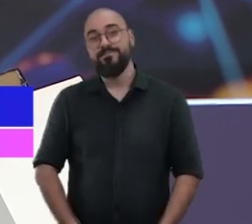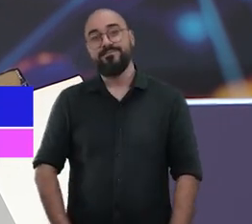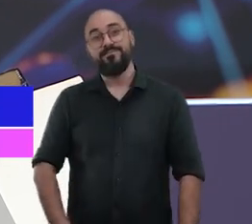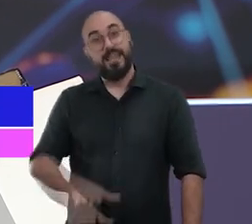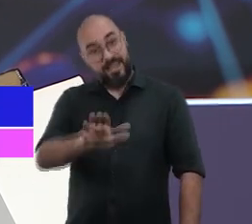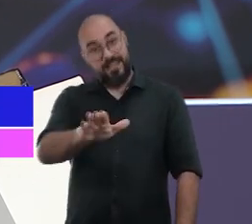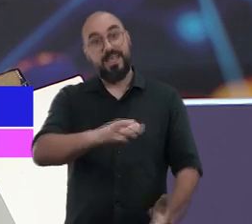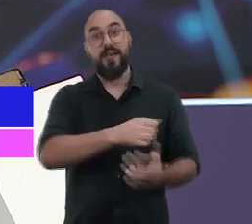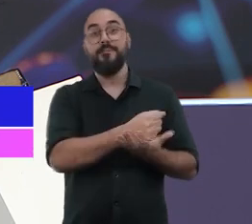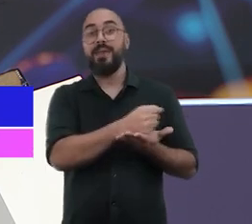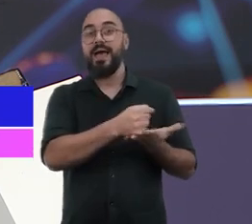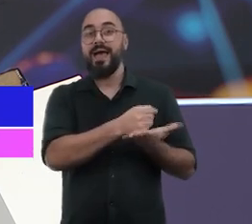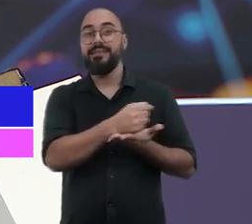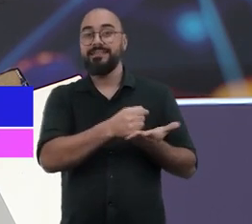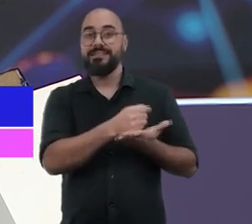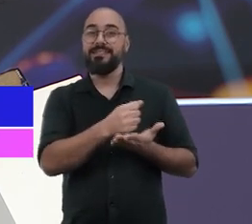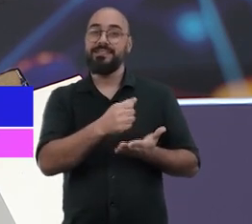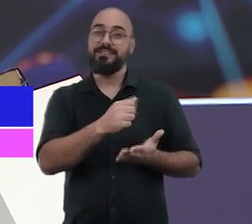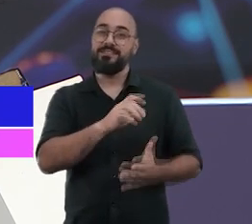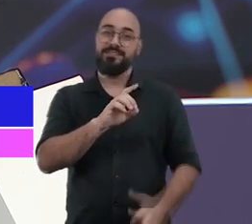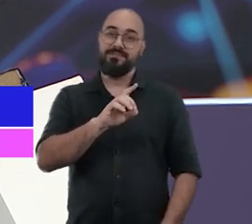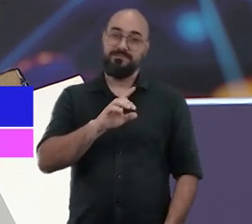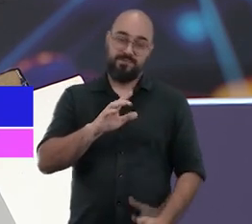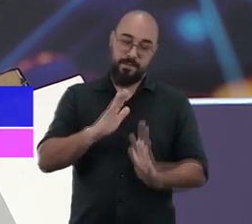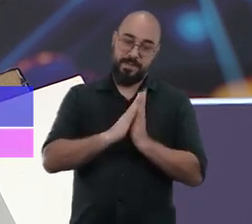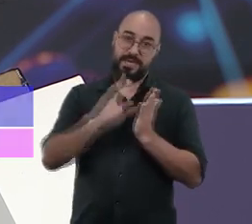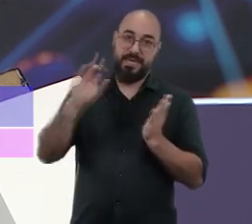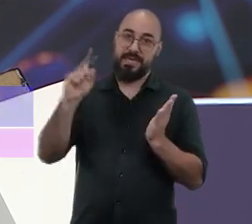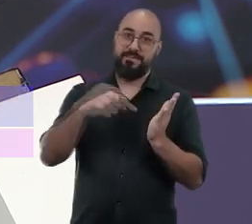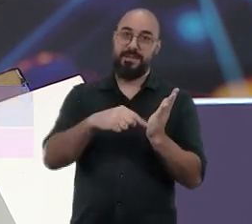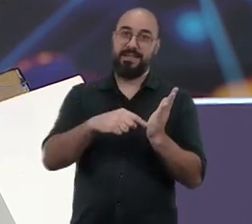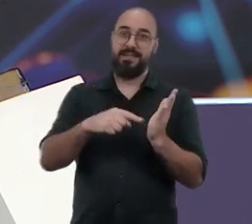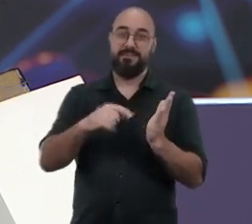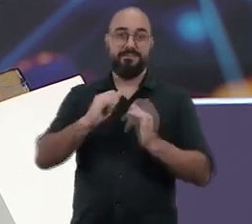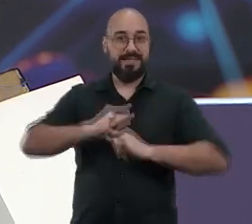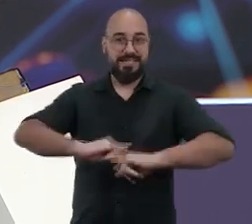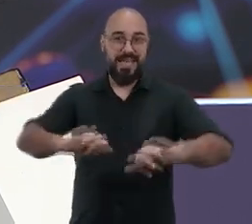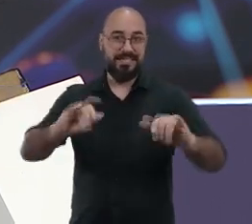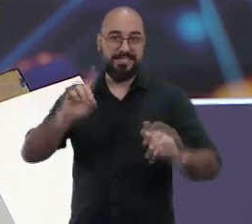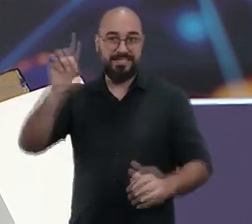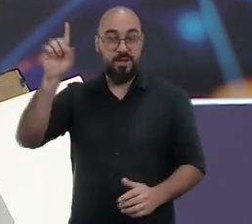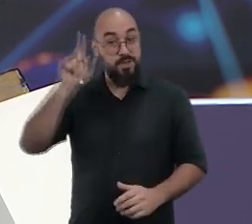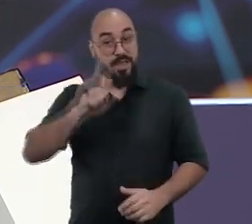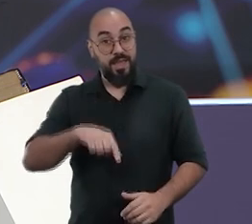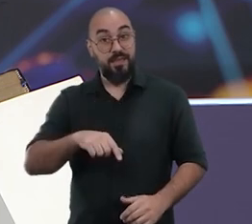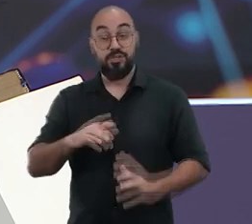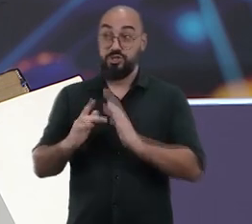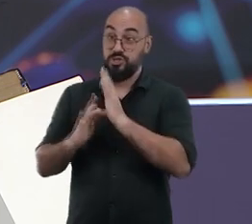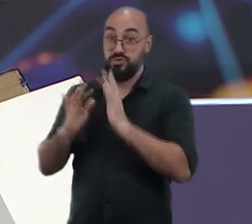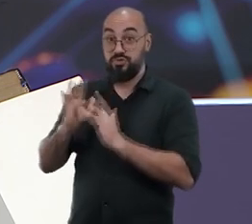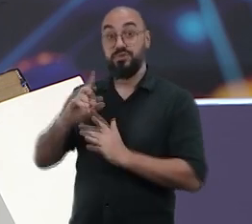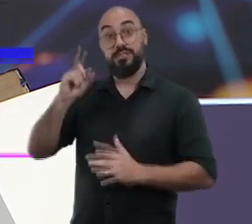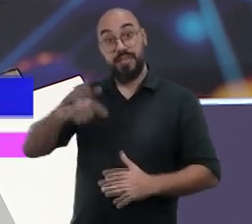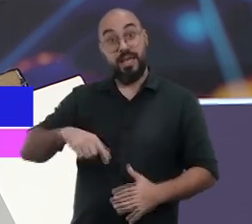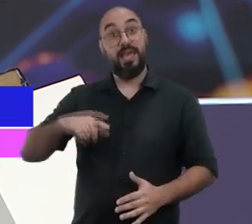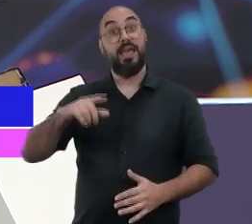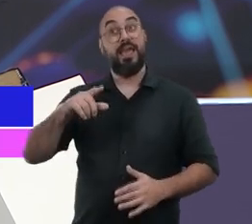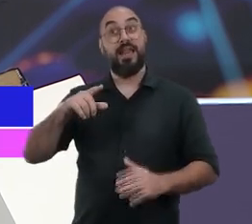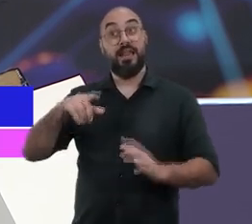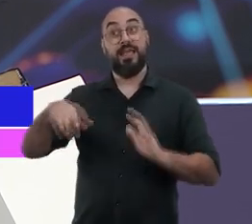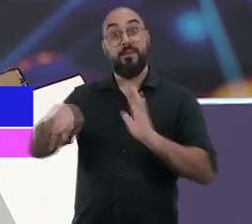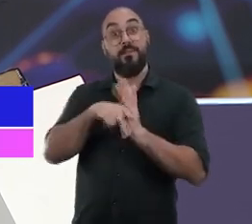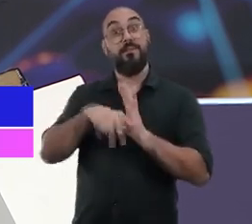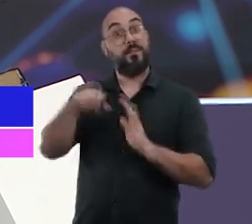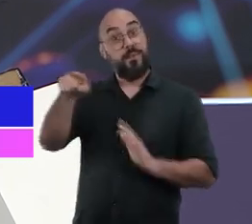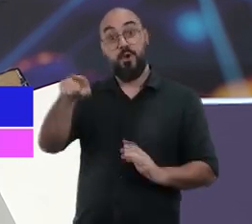mensagem central de toda a palavra de Deus. Jesus, Ele é o Cordeiro que te salva, que te dá esperança, que te